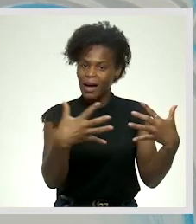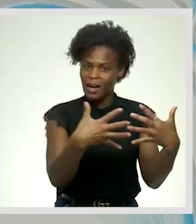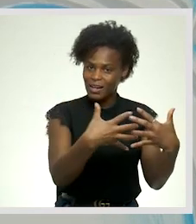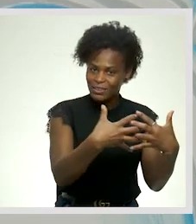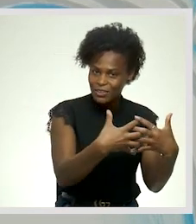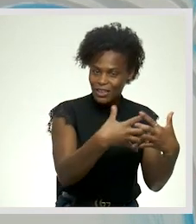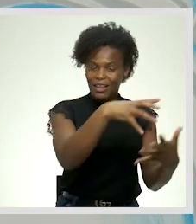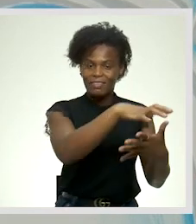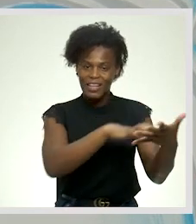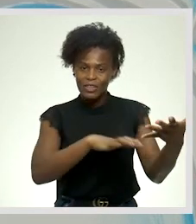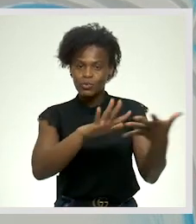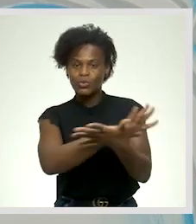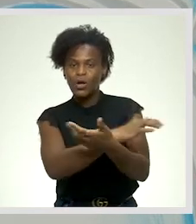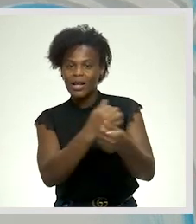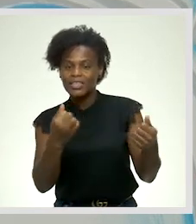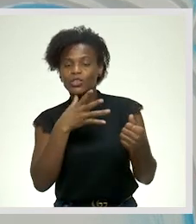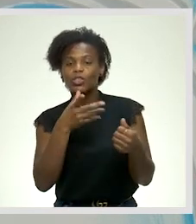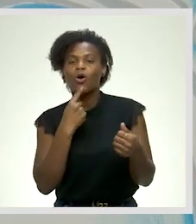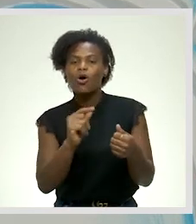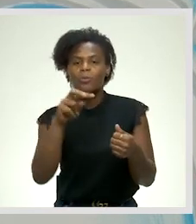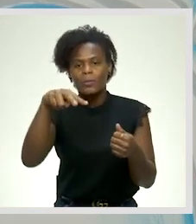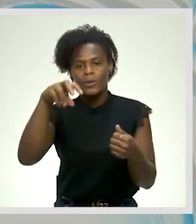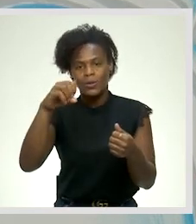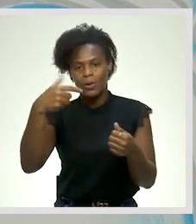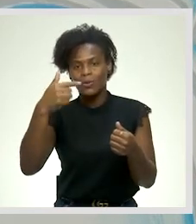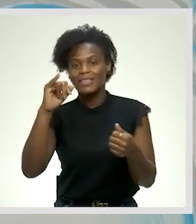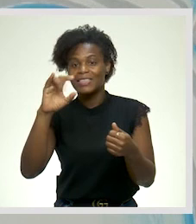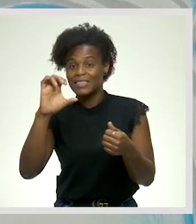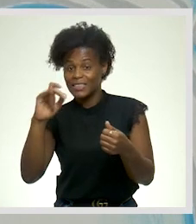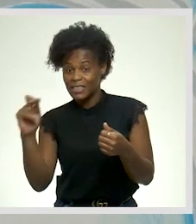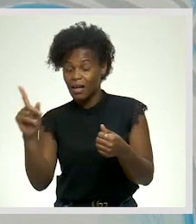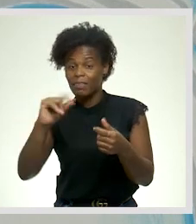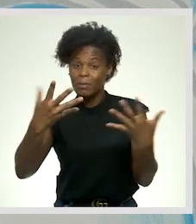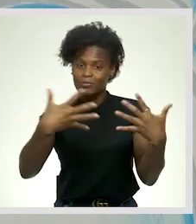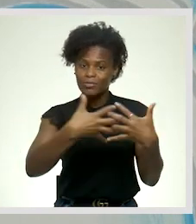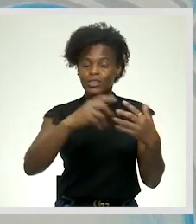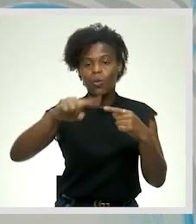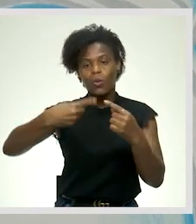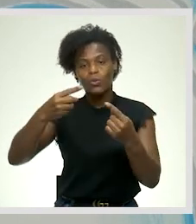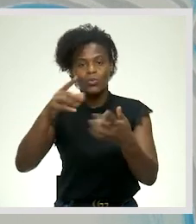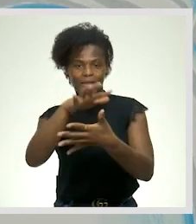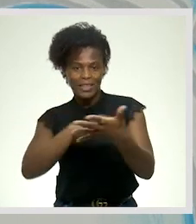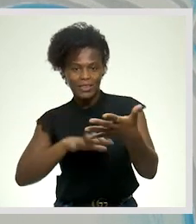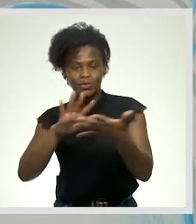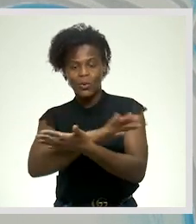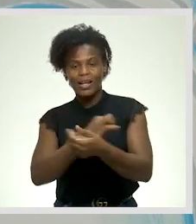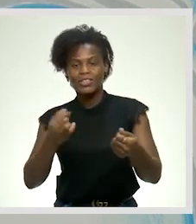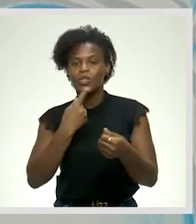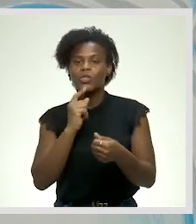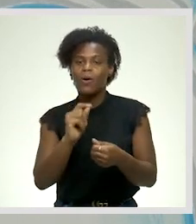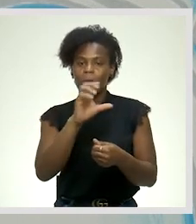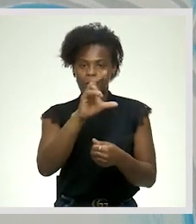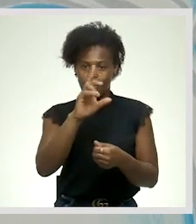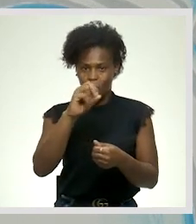um texto jornalístico de nome notícia, também encaixamos um outro texto jornalístico de nome